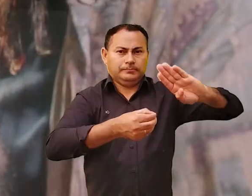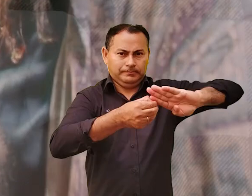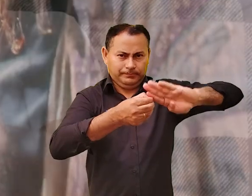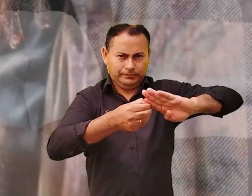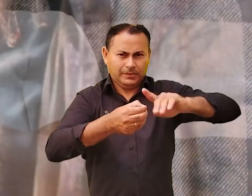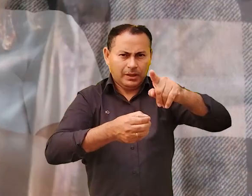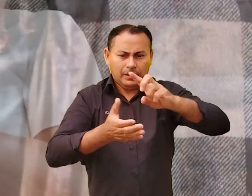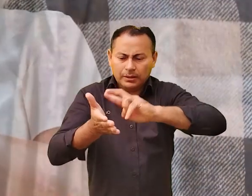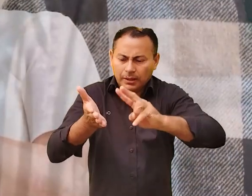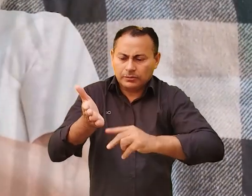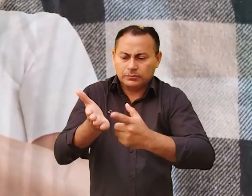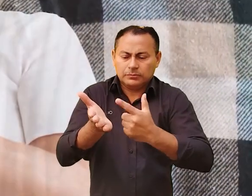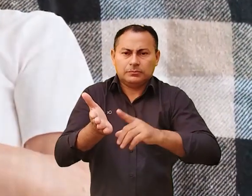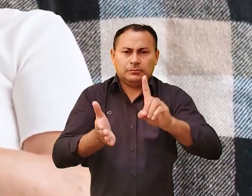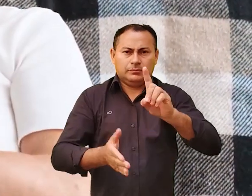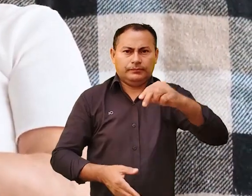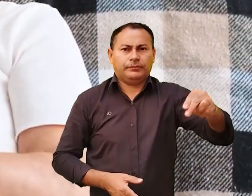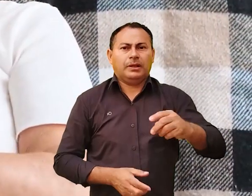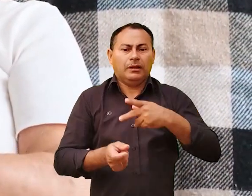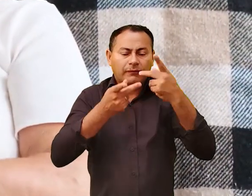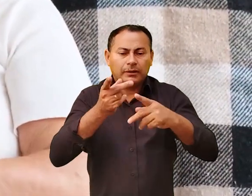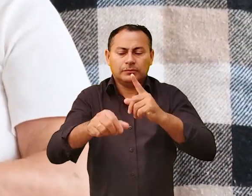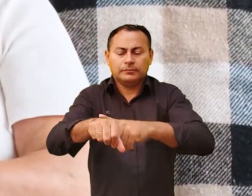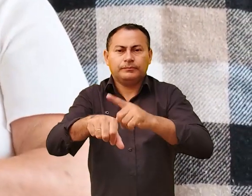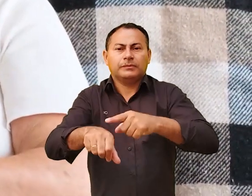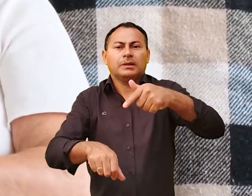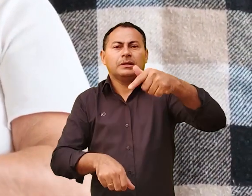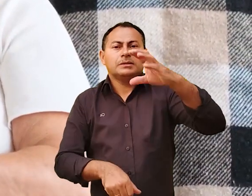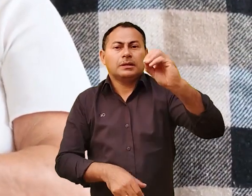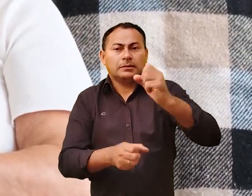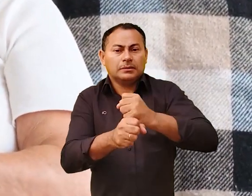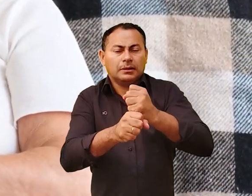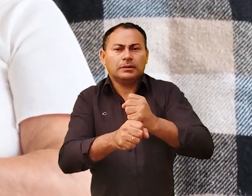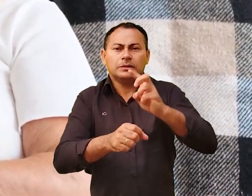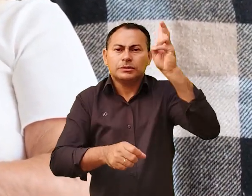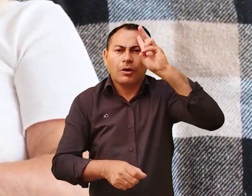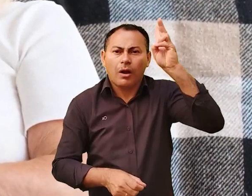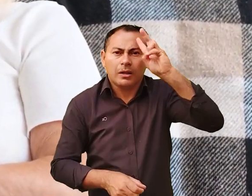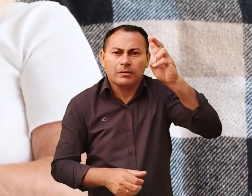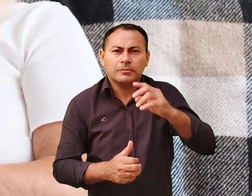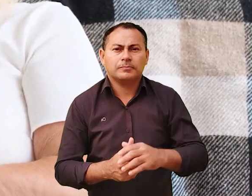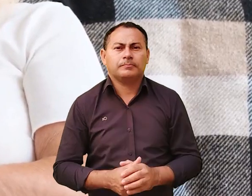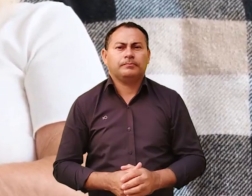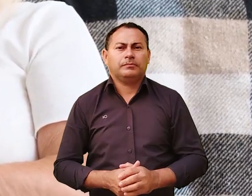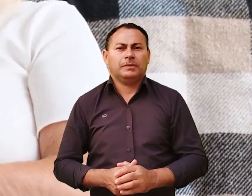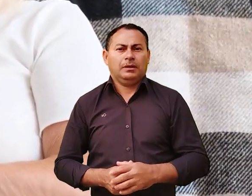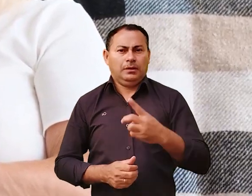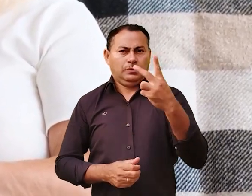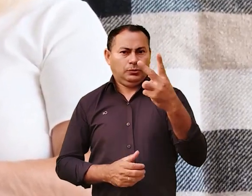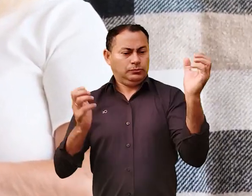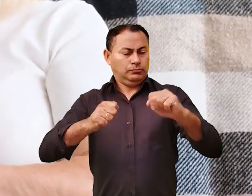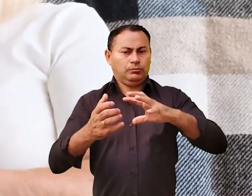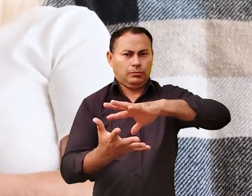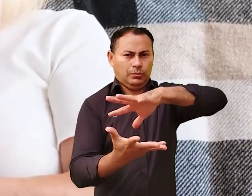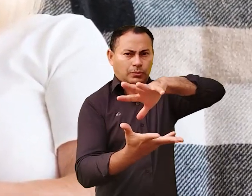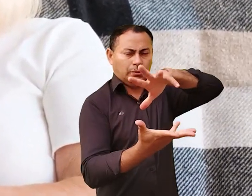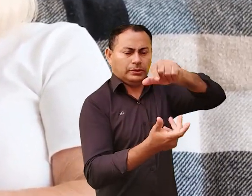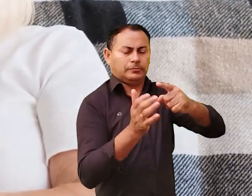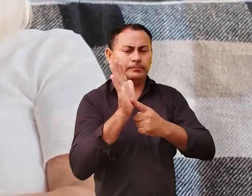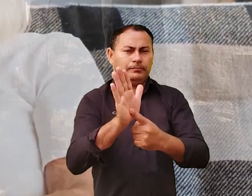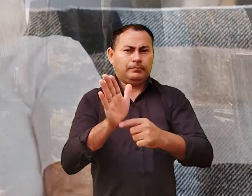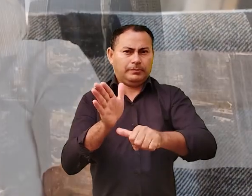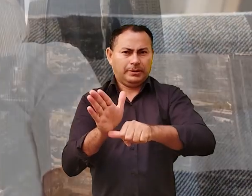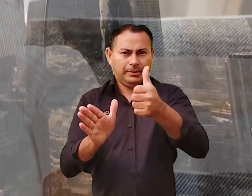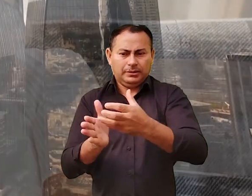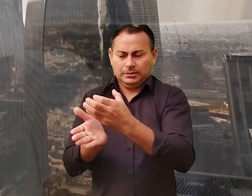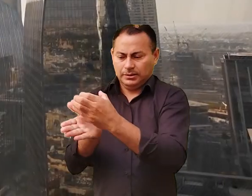você estiver lendo o livro de Daniel, lembre-se que ele cobre um período de 70 anos de história. 2 potências mundiais são mencionadas